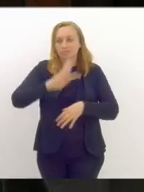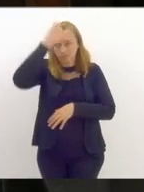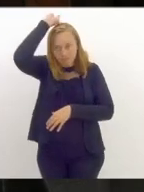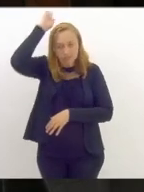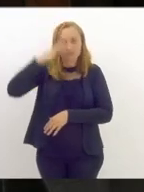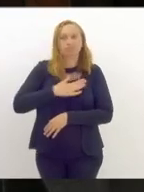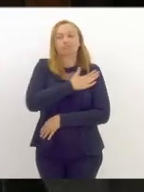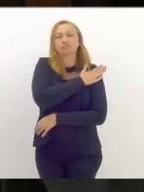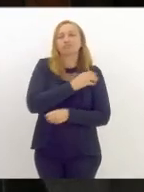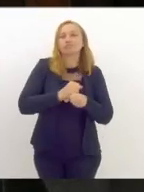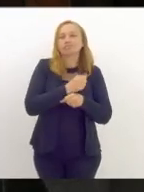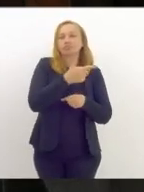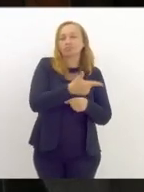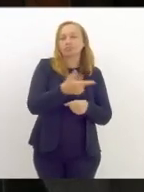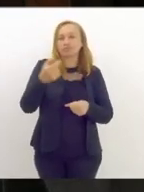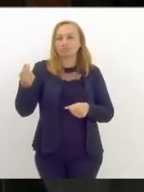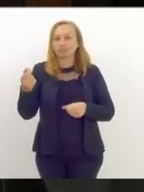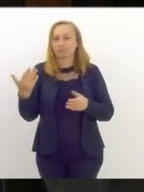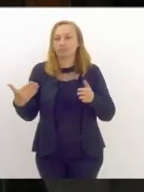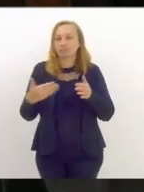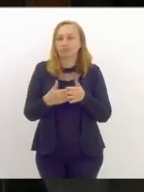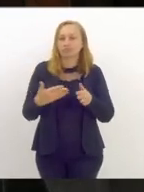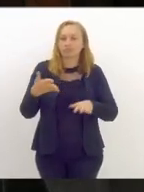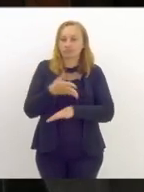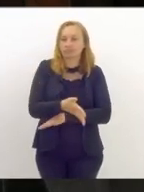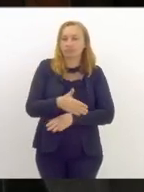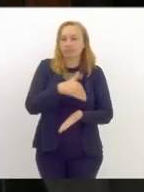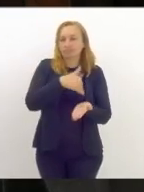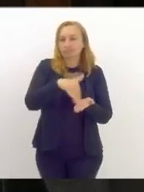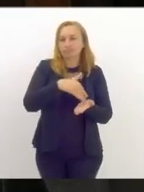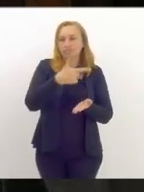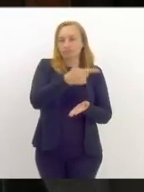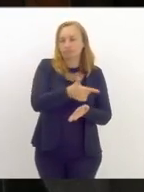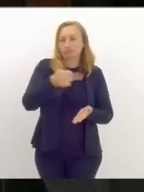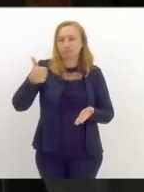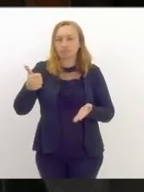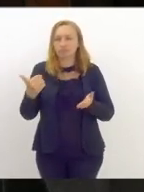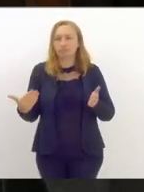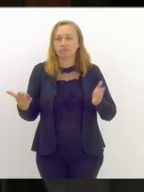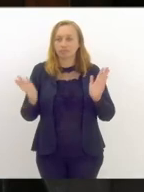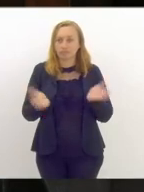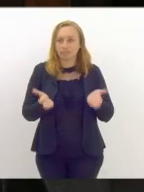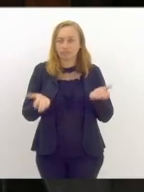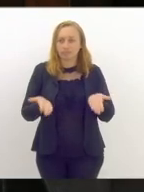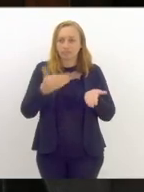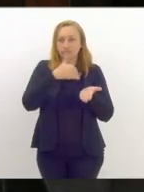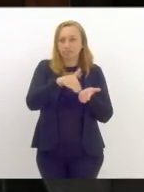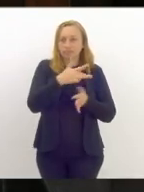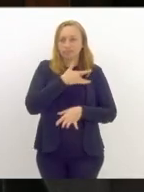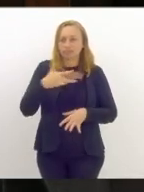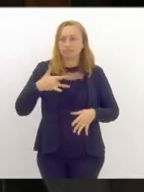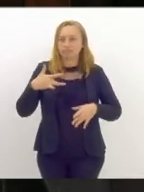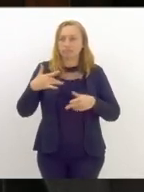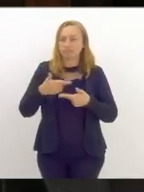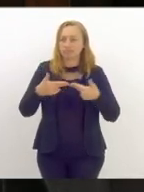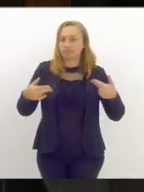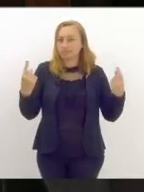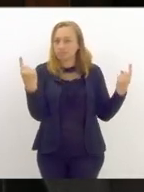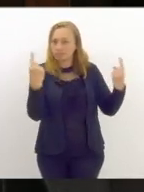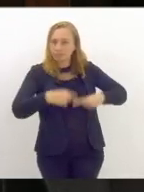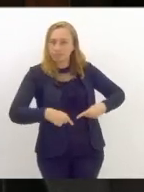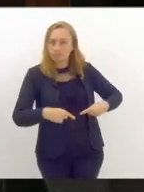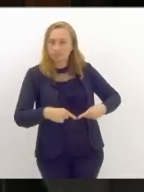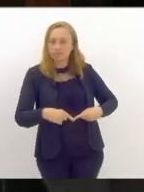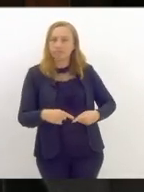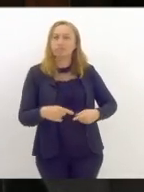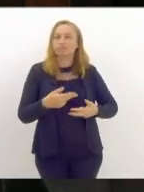de 2000, até a entrada na Secretaria em 2001, e agora como Secretário de Saúde, foram muitos desafios e